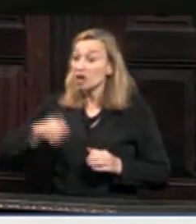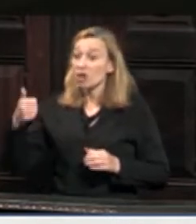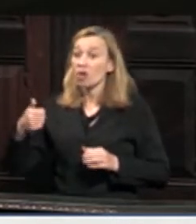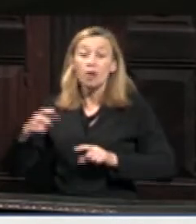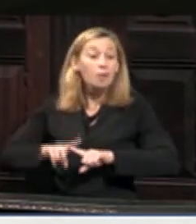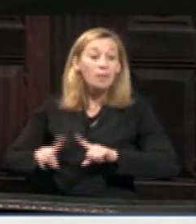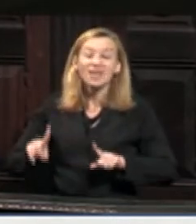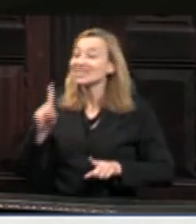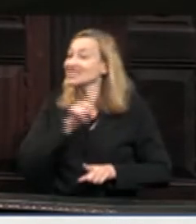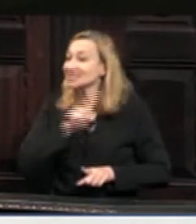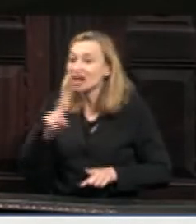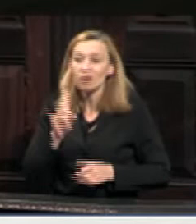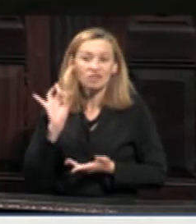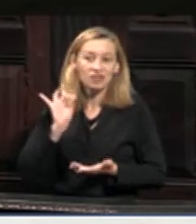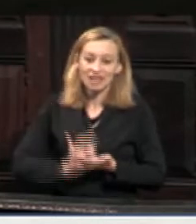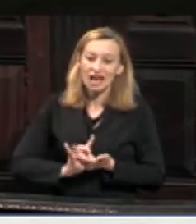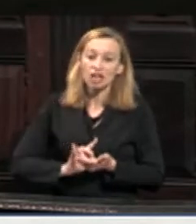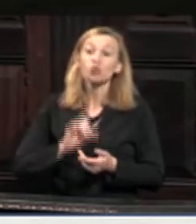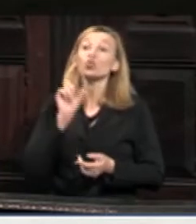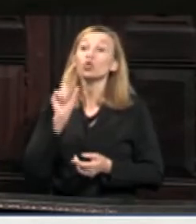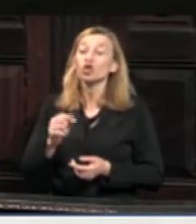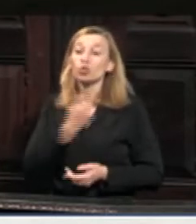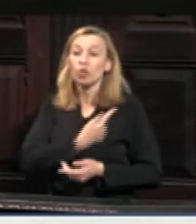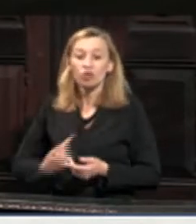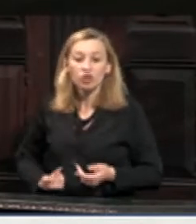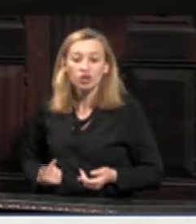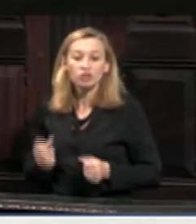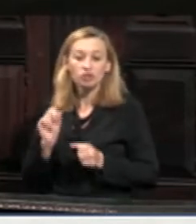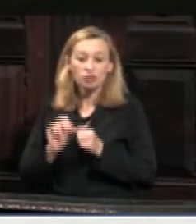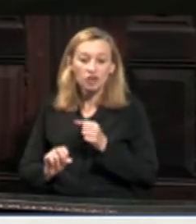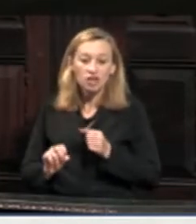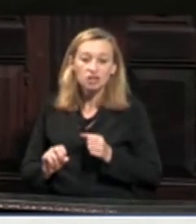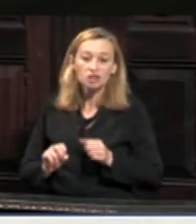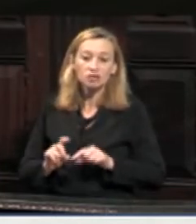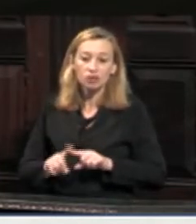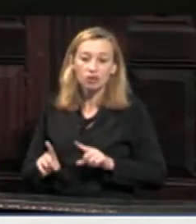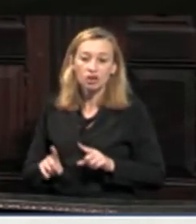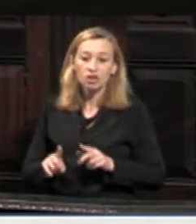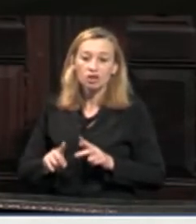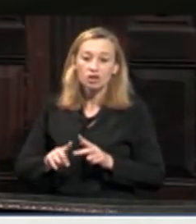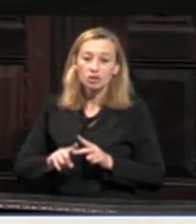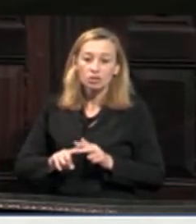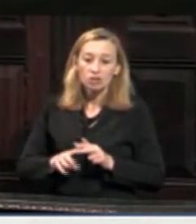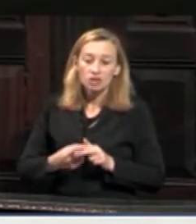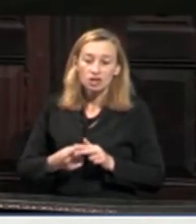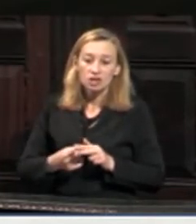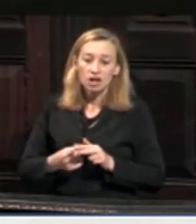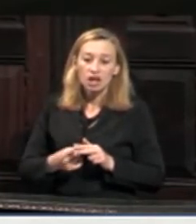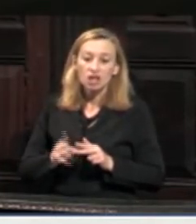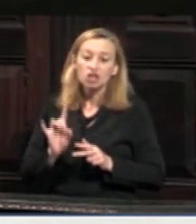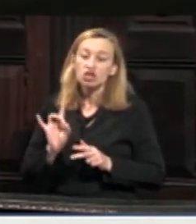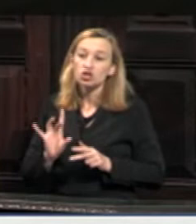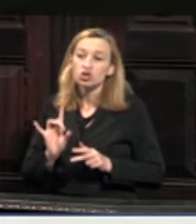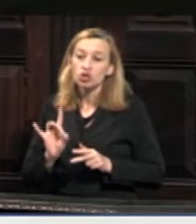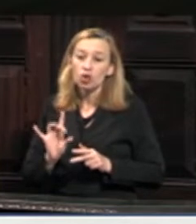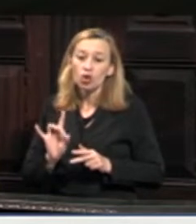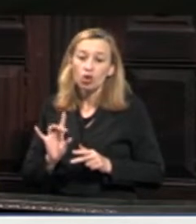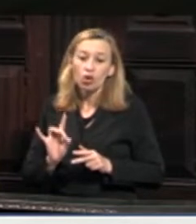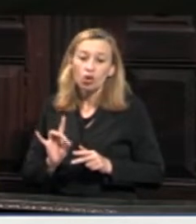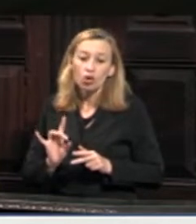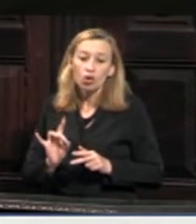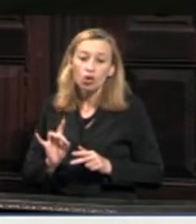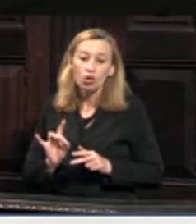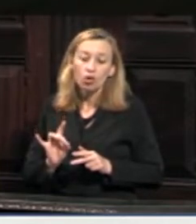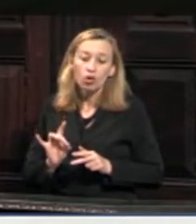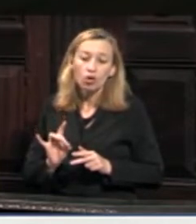verdade. O que o governo fez foi judicializar a questão do aumento aos serventuários da Justiça, do Ministério Público